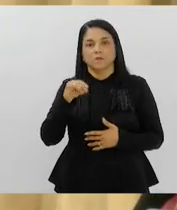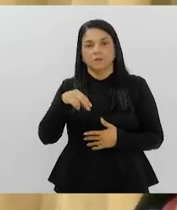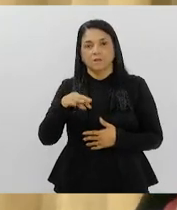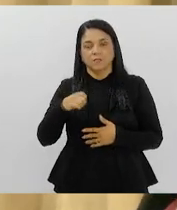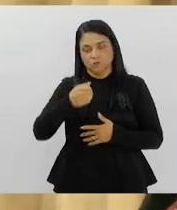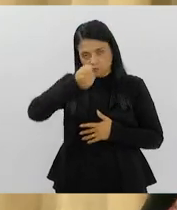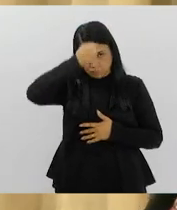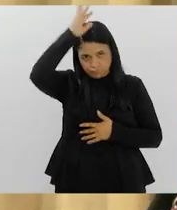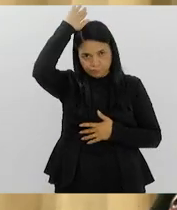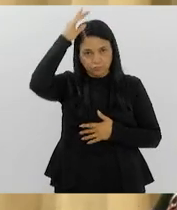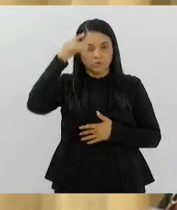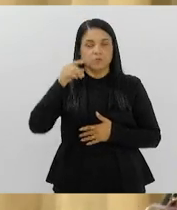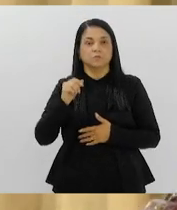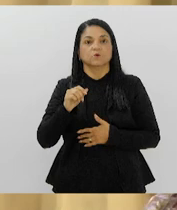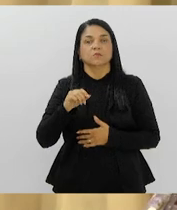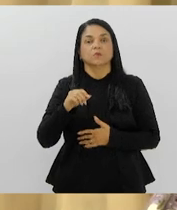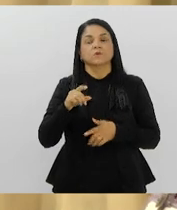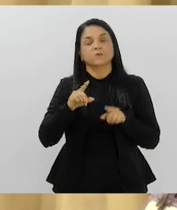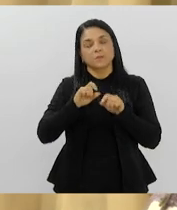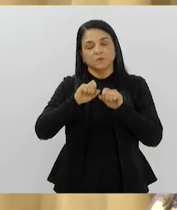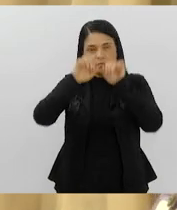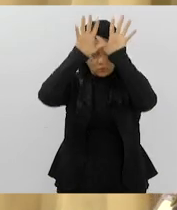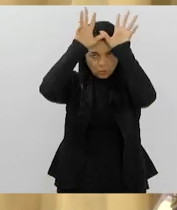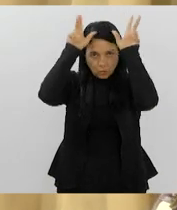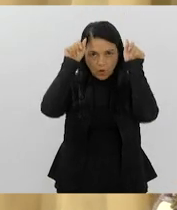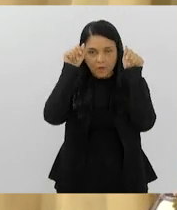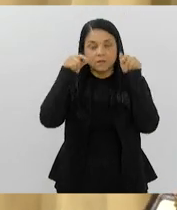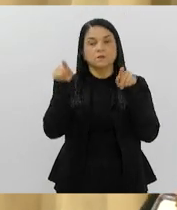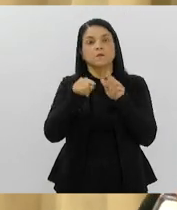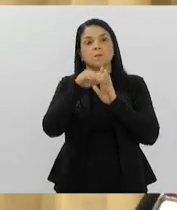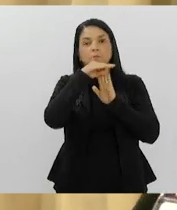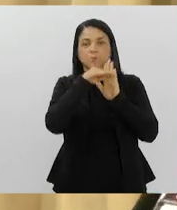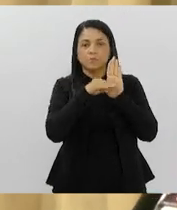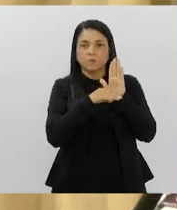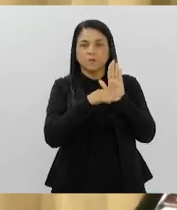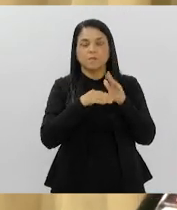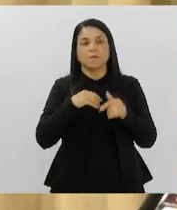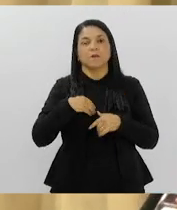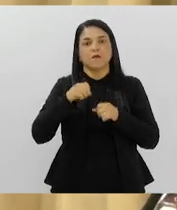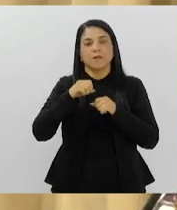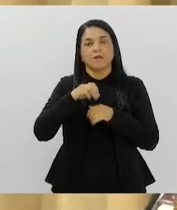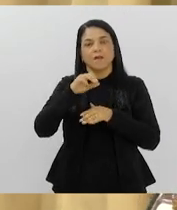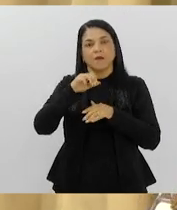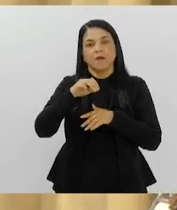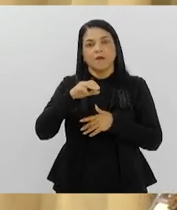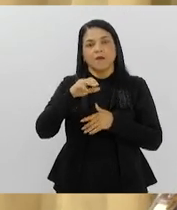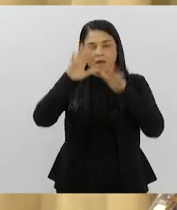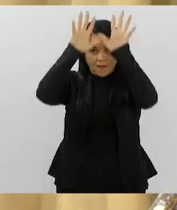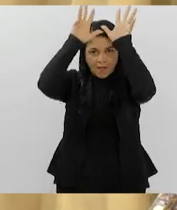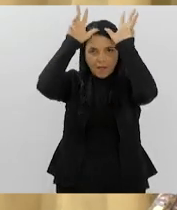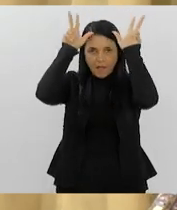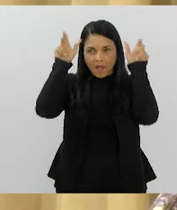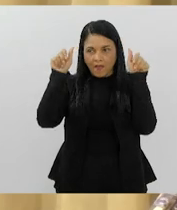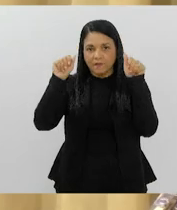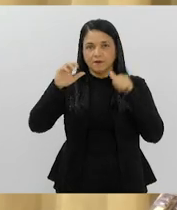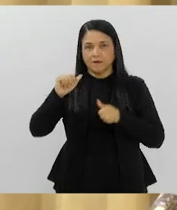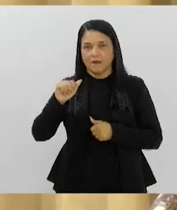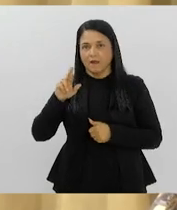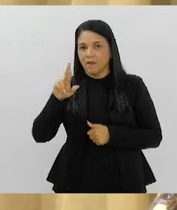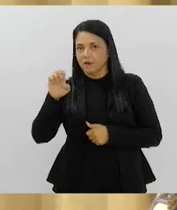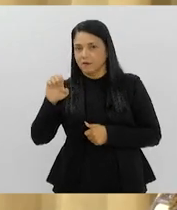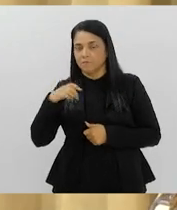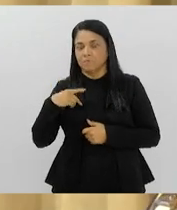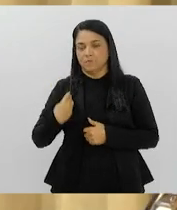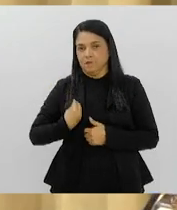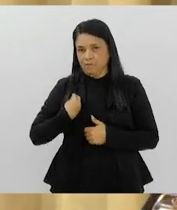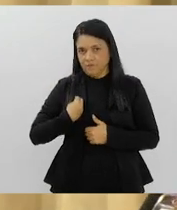da Silva, coordenador do programa Acre pela Vida. Então, são várias experiências de locais distintos do nosso país,